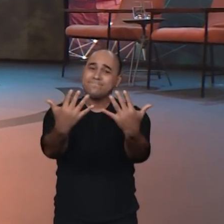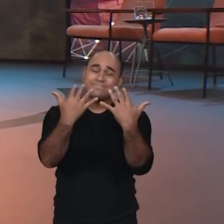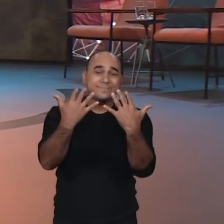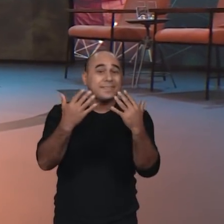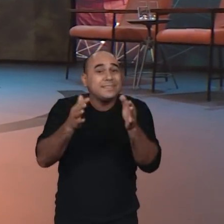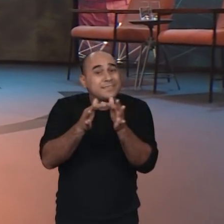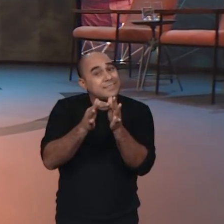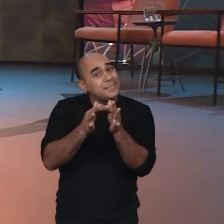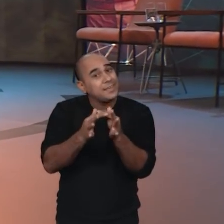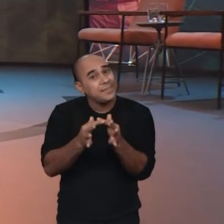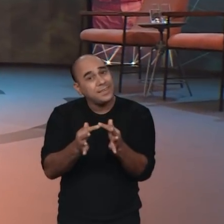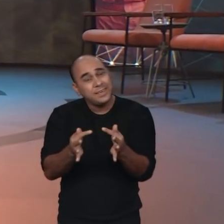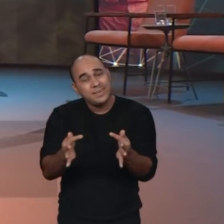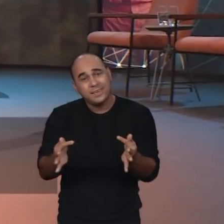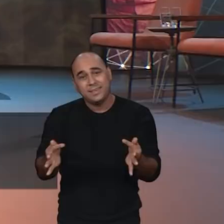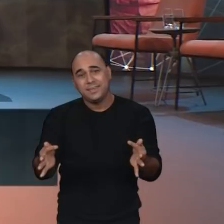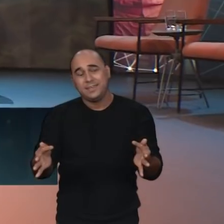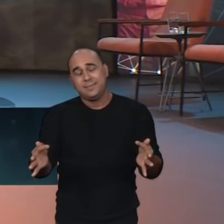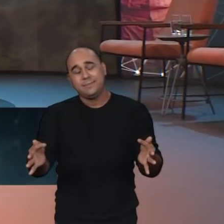tudo é tão